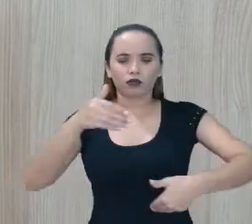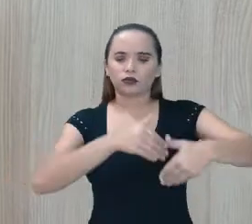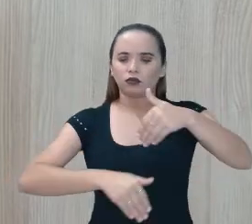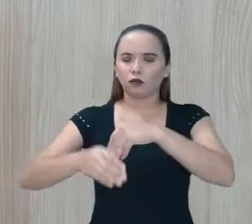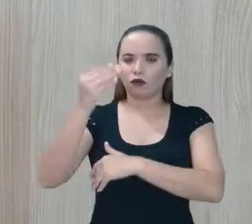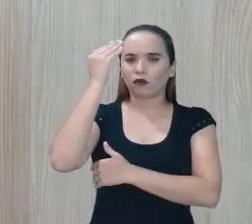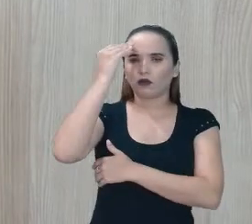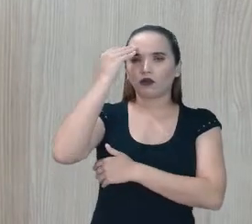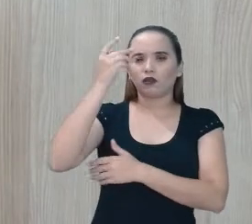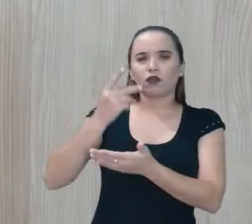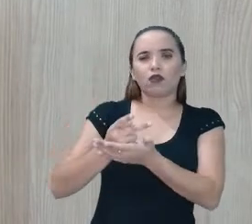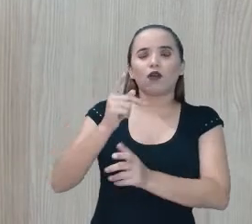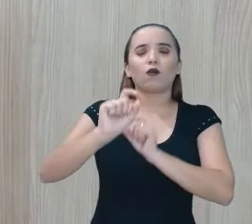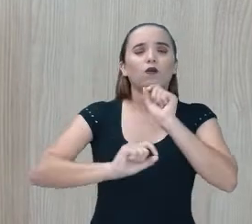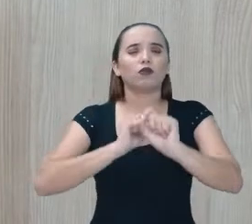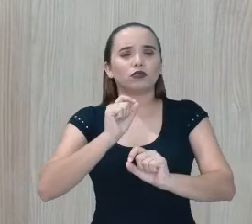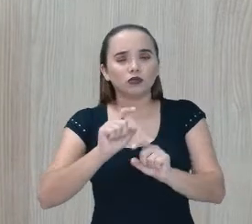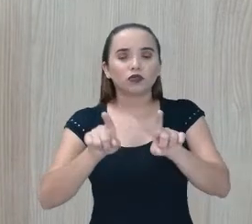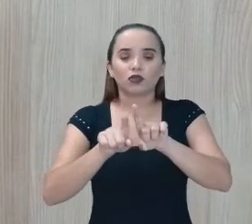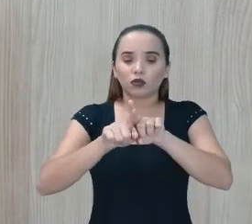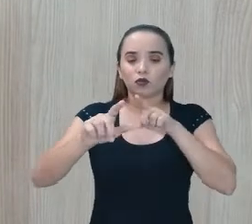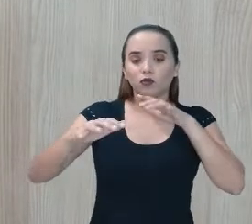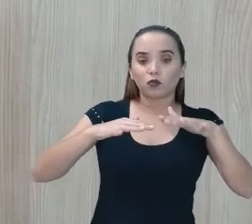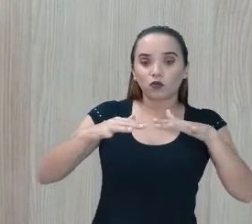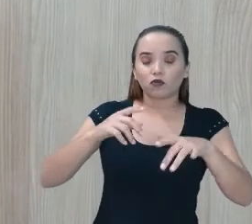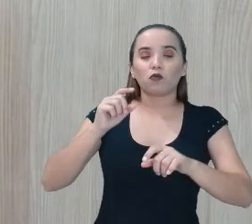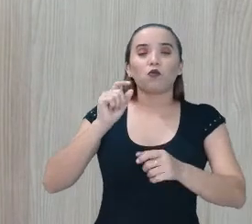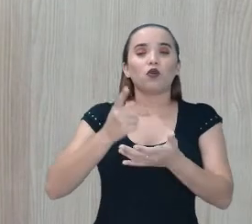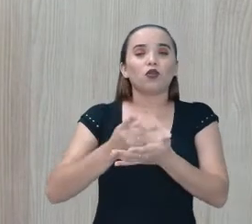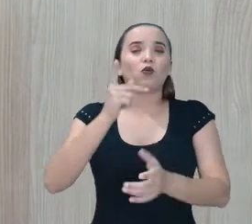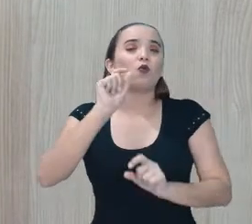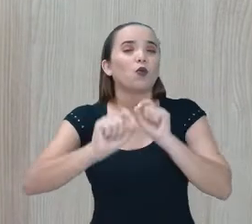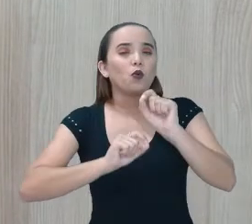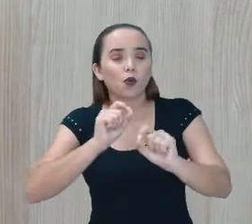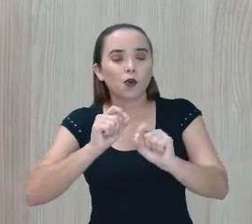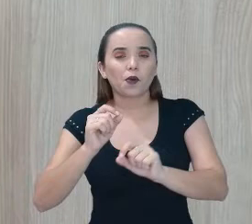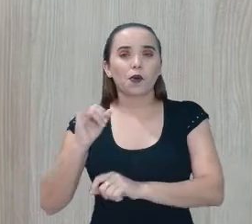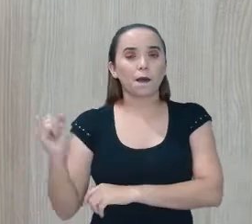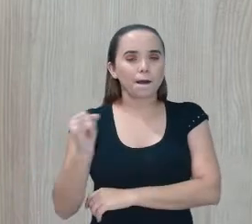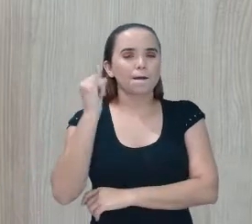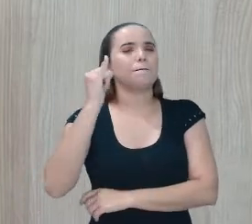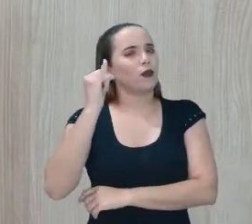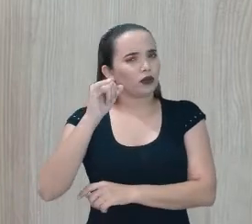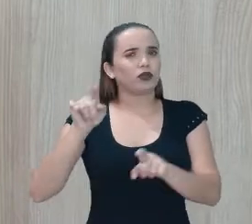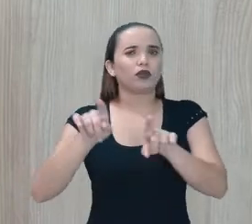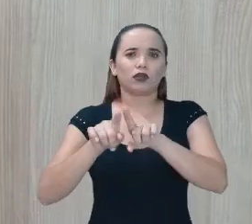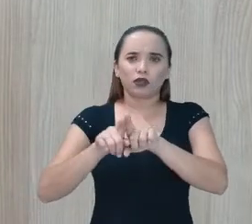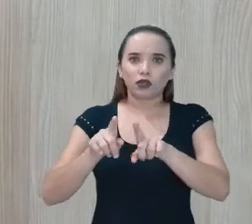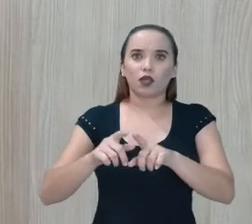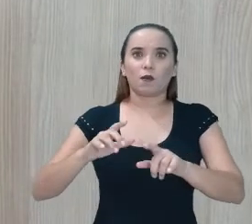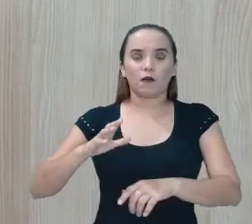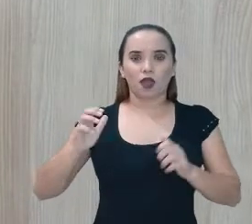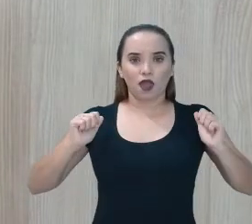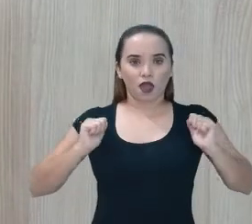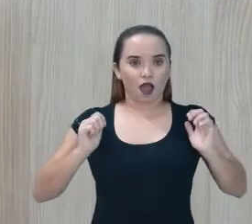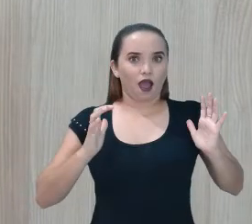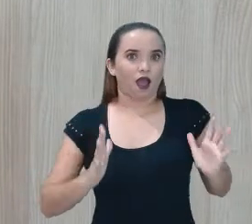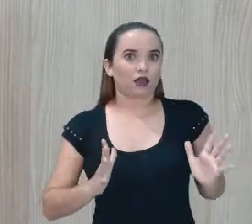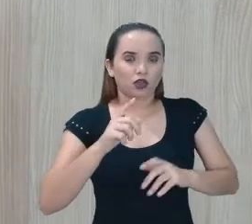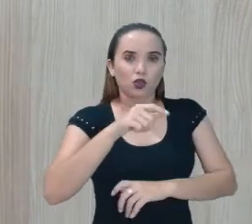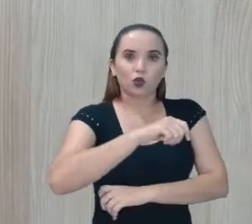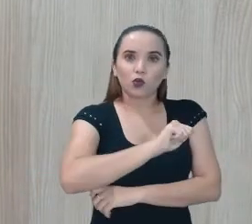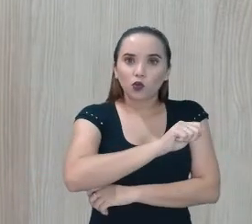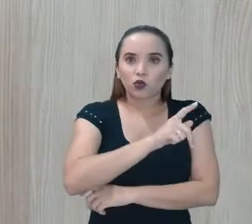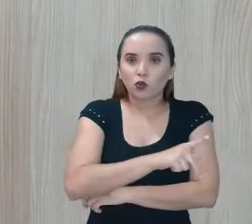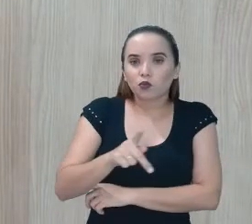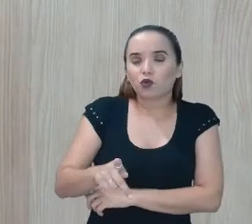a importância de cada movimento, de cada atitude do professor com aquela criança, e o professor da sala também colocar para os